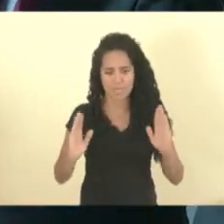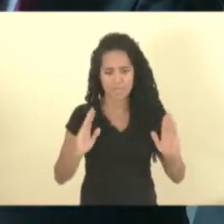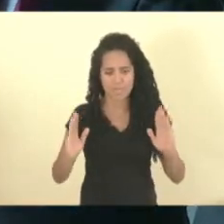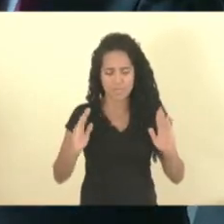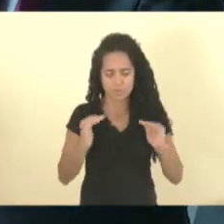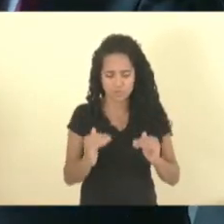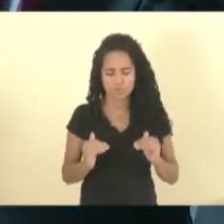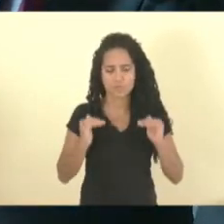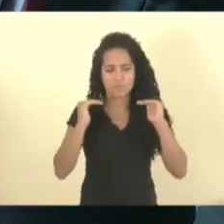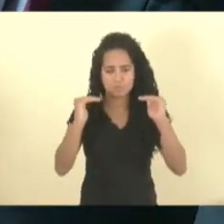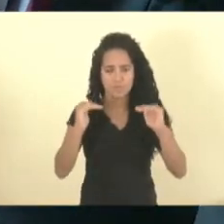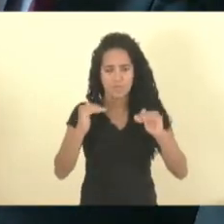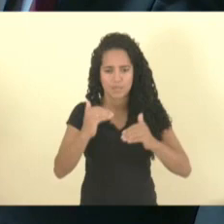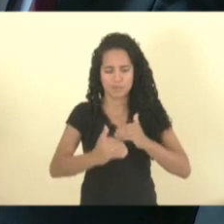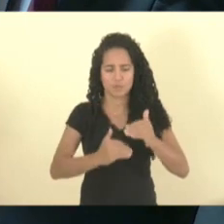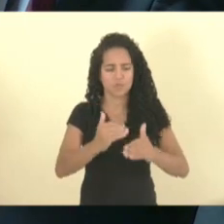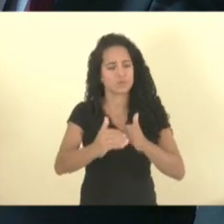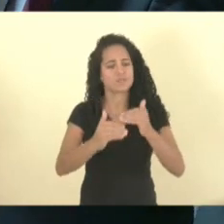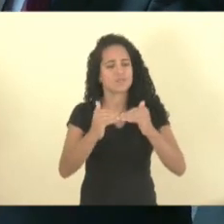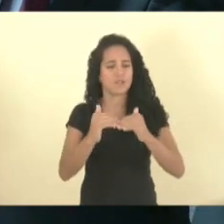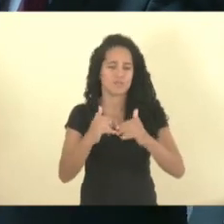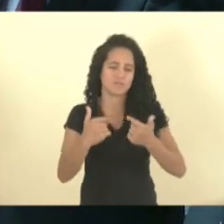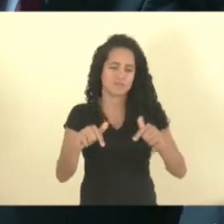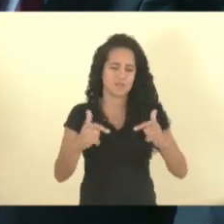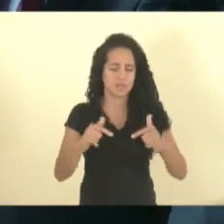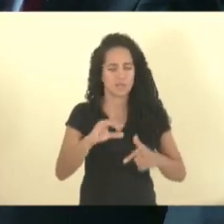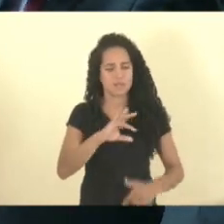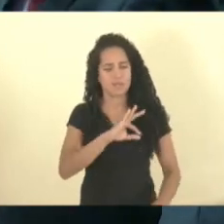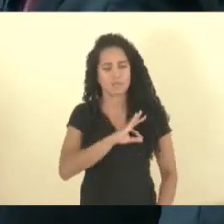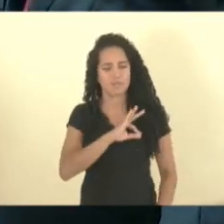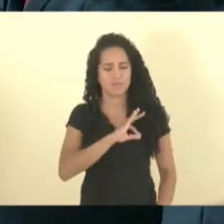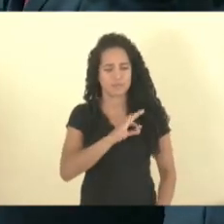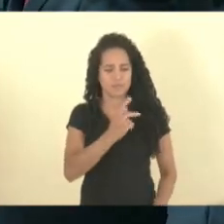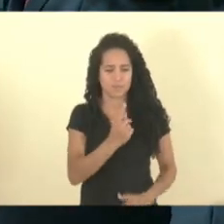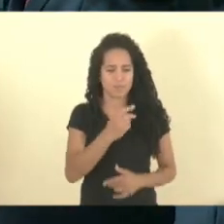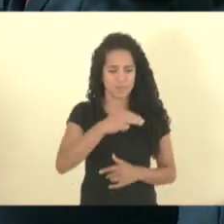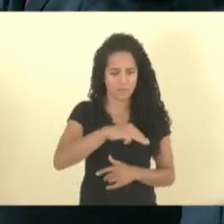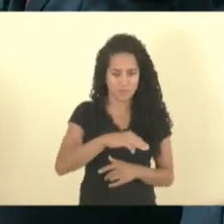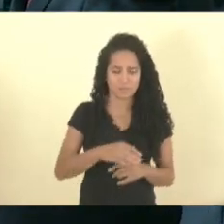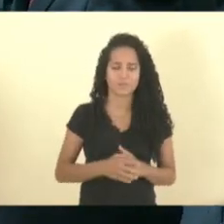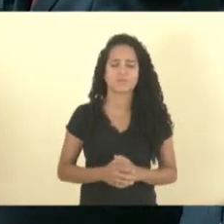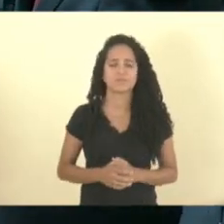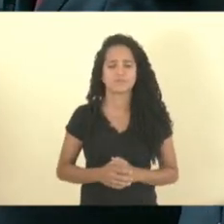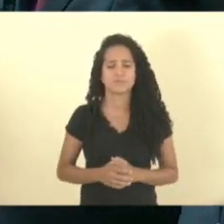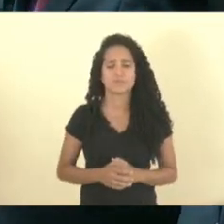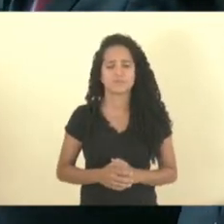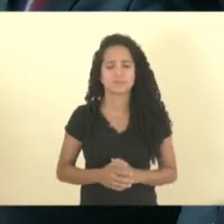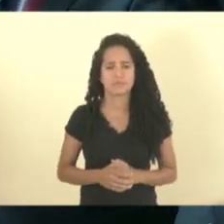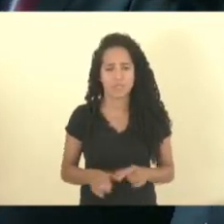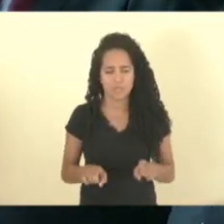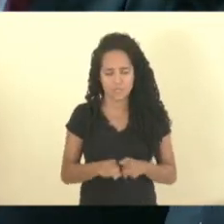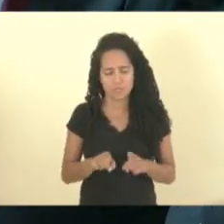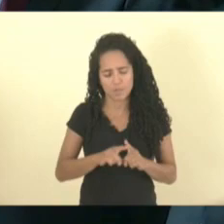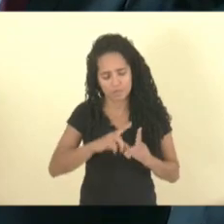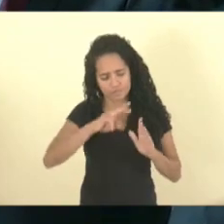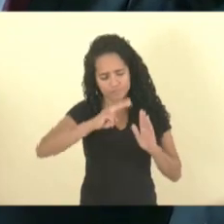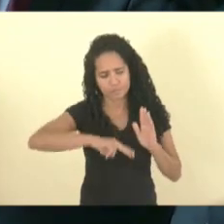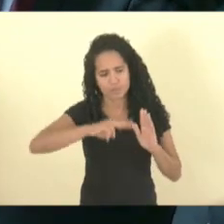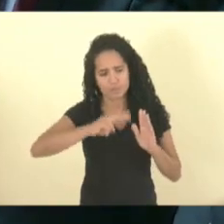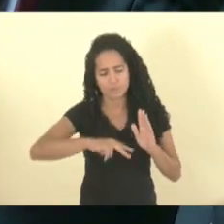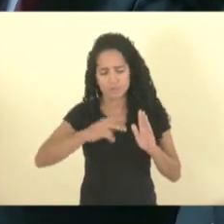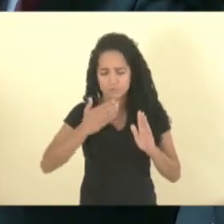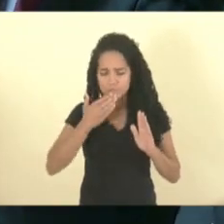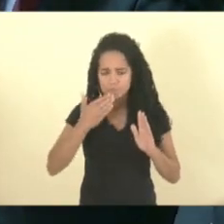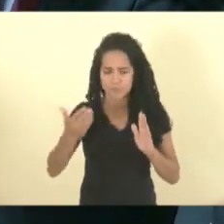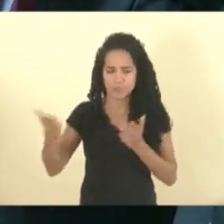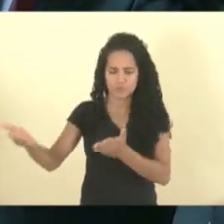das vagas disponíveis para o processo de promoção da Polícia Militar do Estado do Espírito Santo. Eu estou encaminhando a relatoria para o deputado